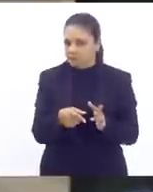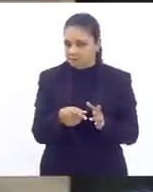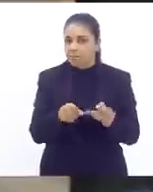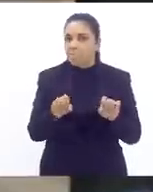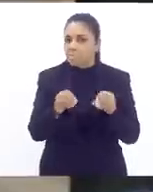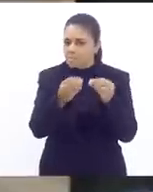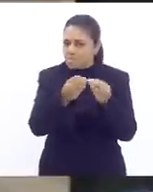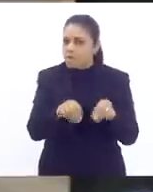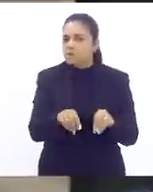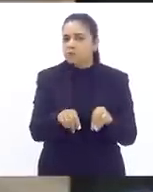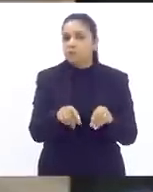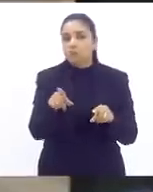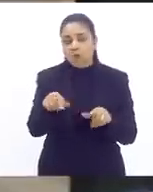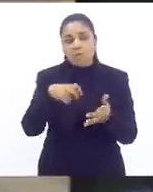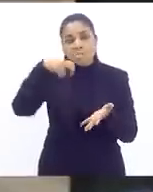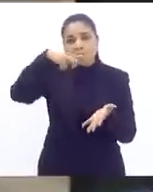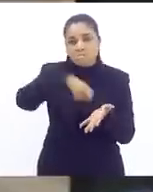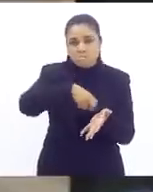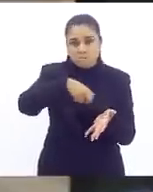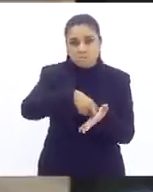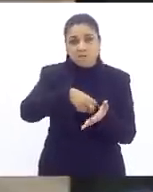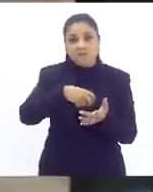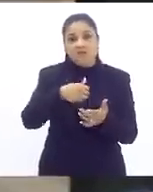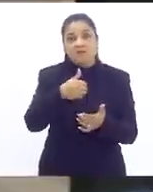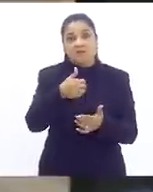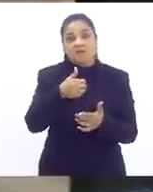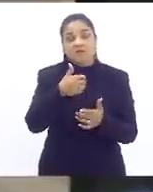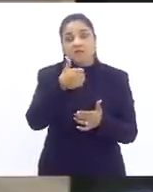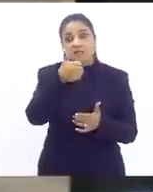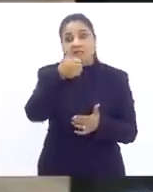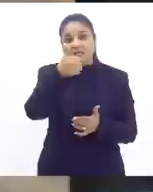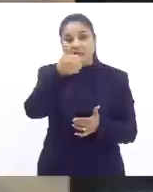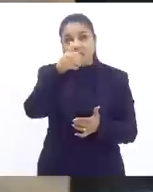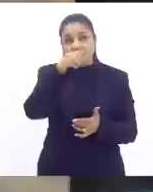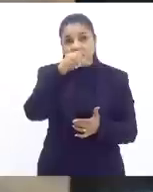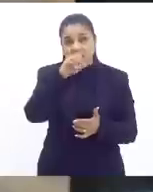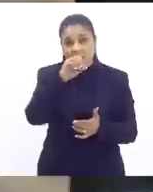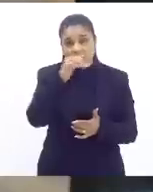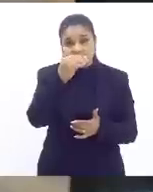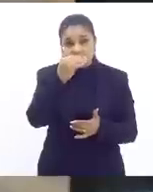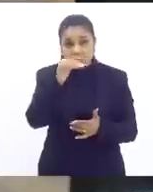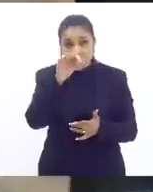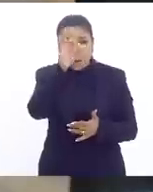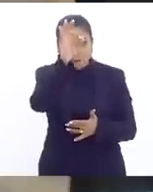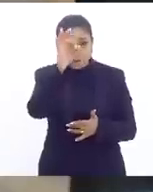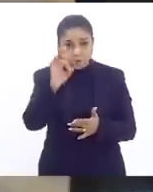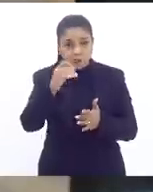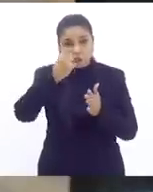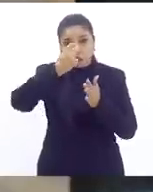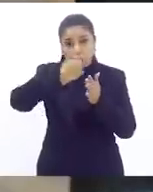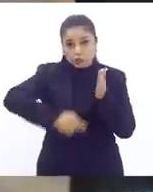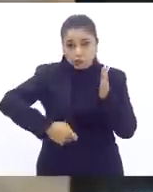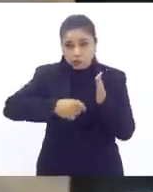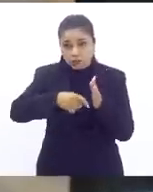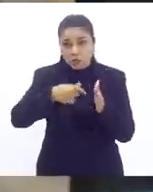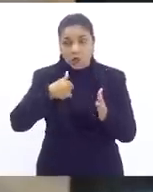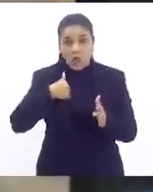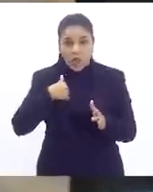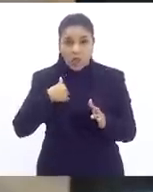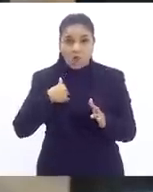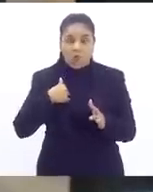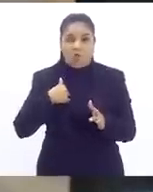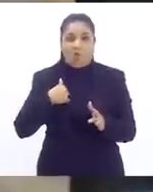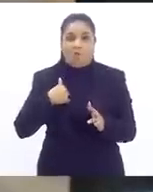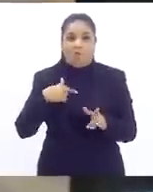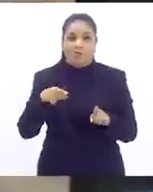tiveram essa penalização hoje descontam 10,5% da remuneração mesmo que eu oficial da reserva